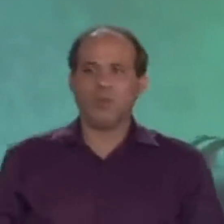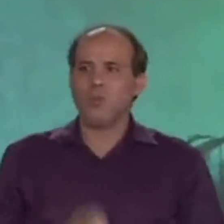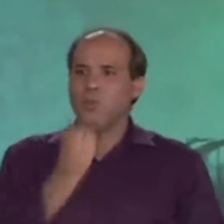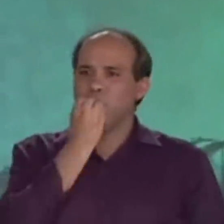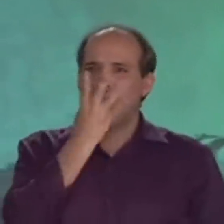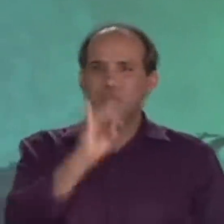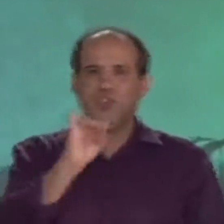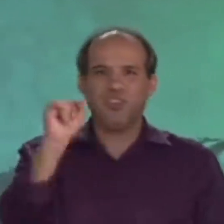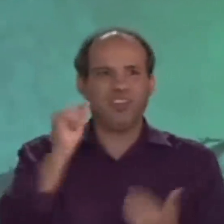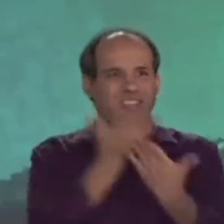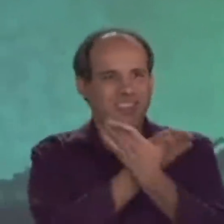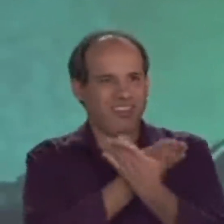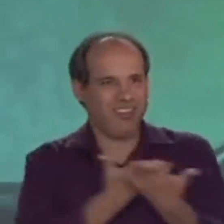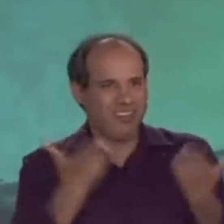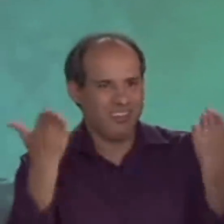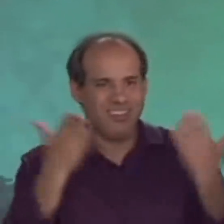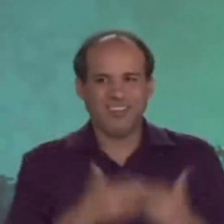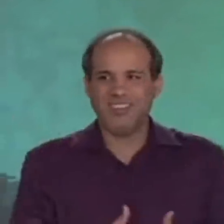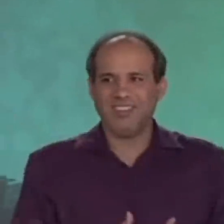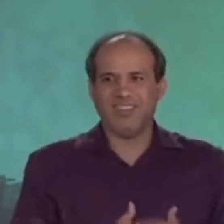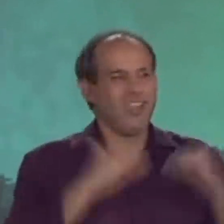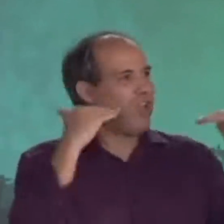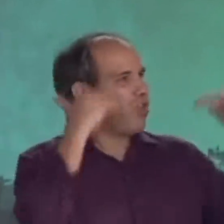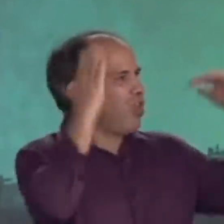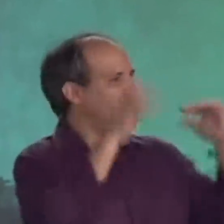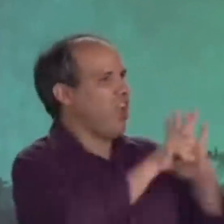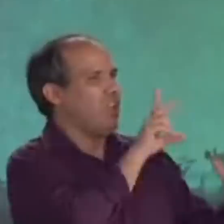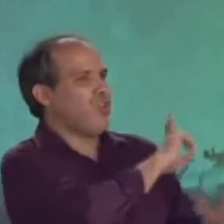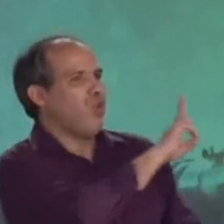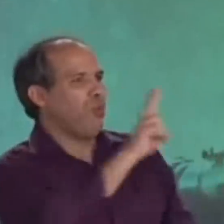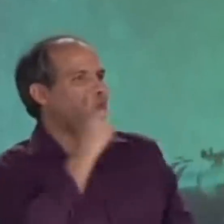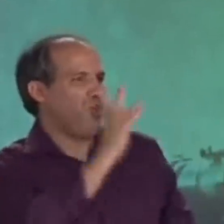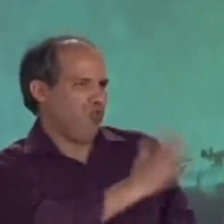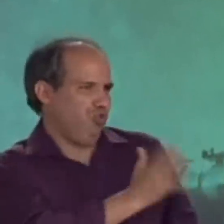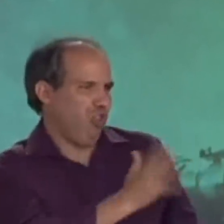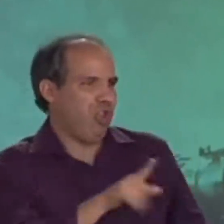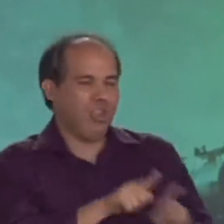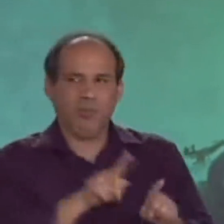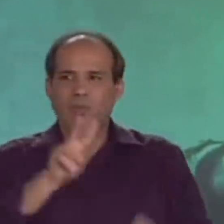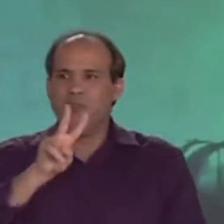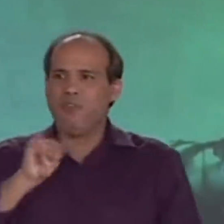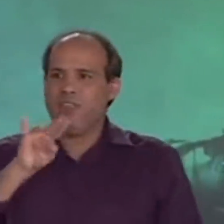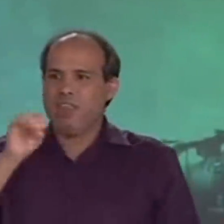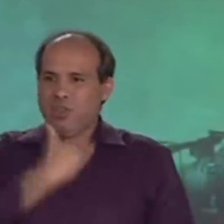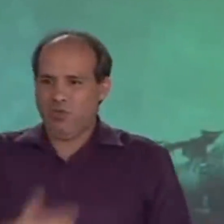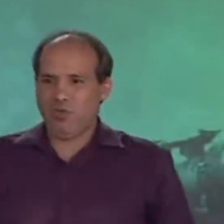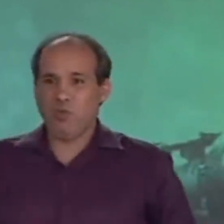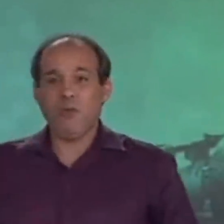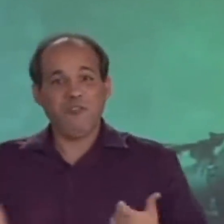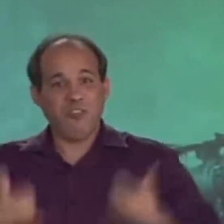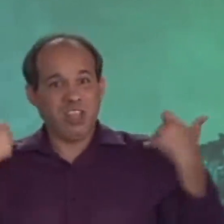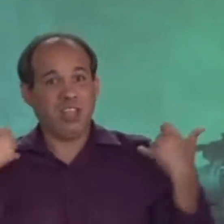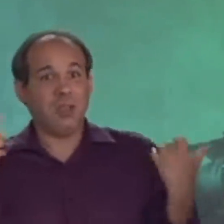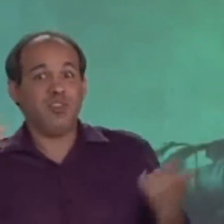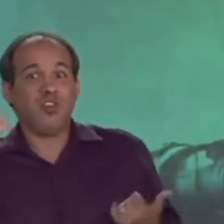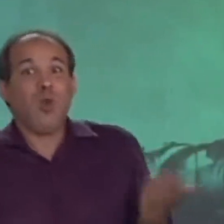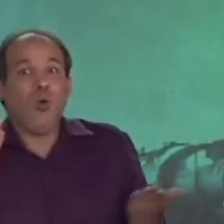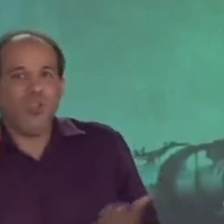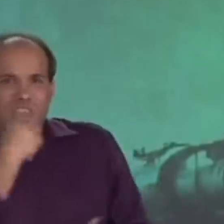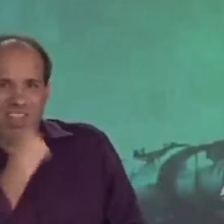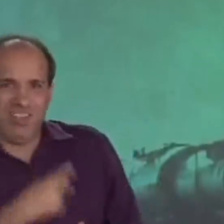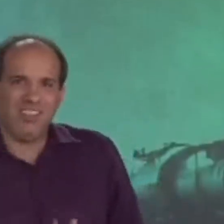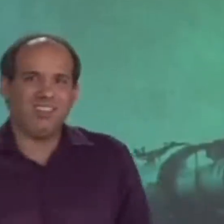Bom dia a todos, autoridades já nominadas, nosso vice-governador aniversariante do dia,